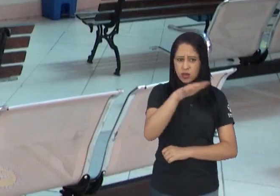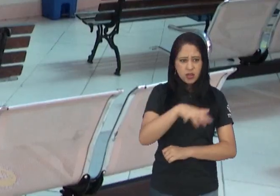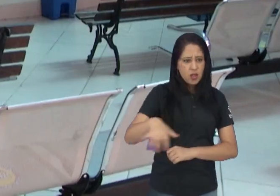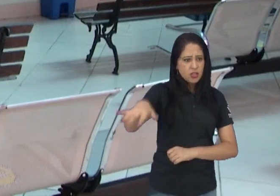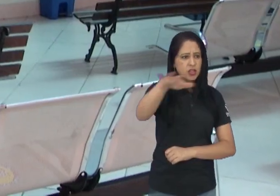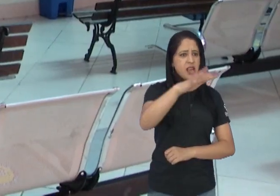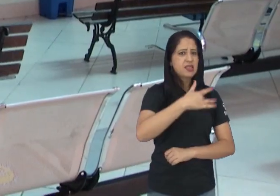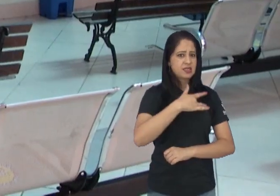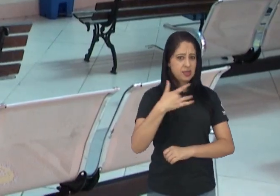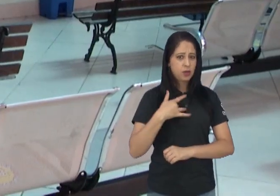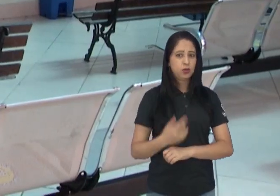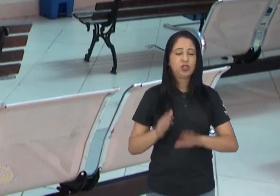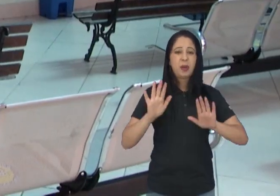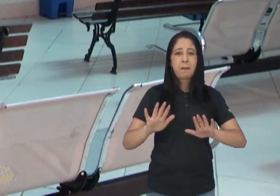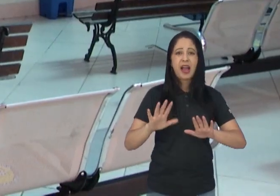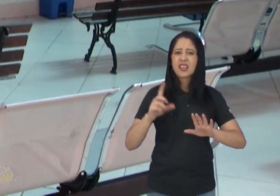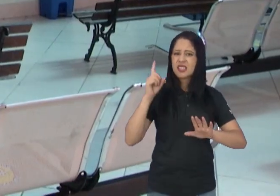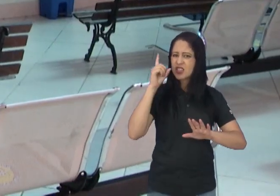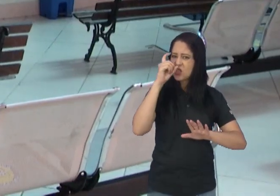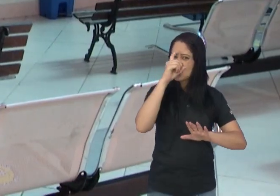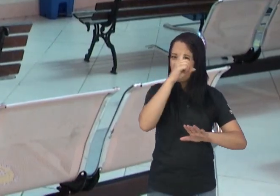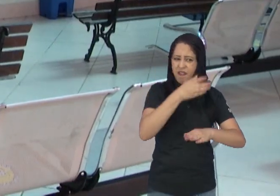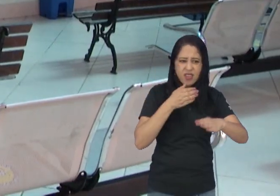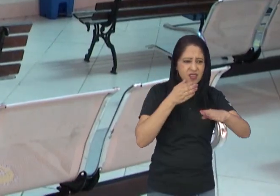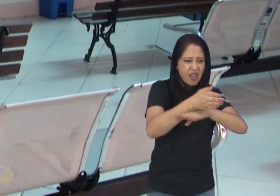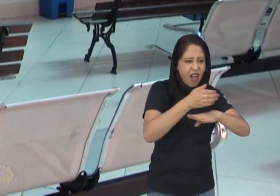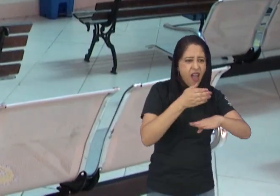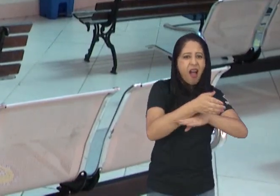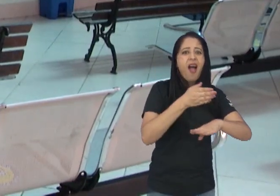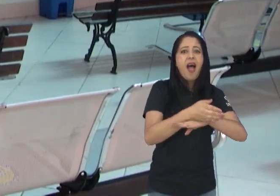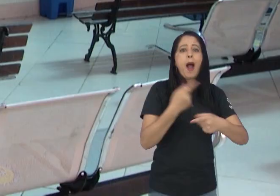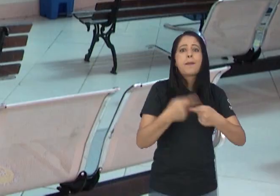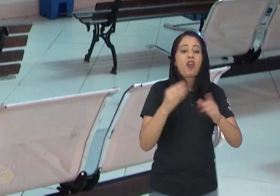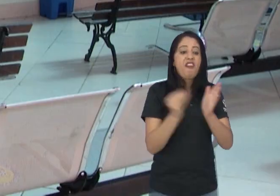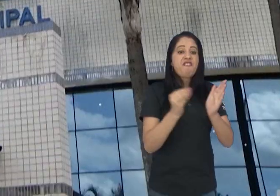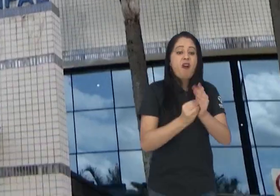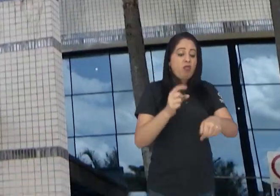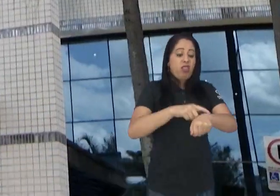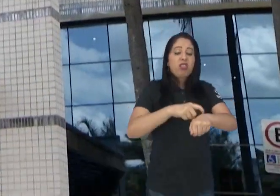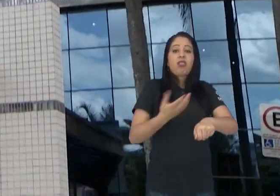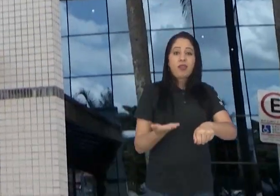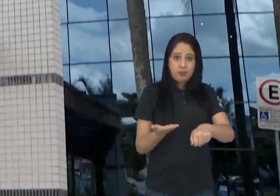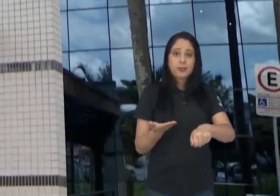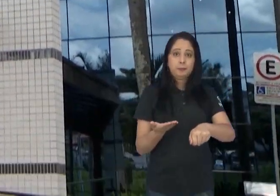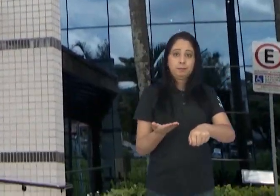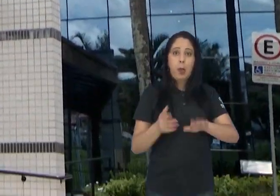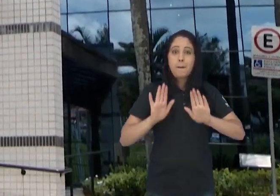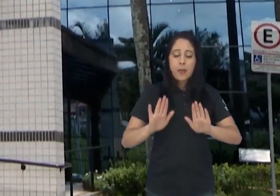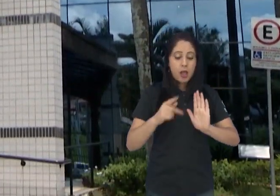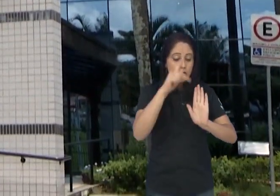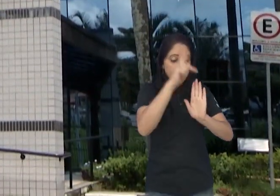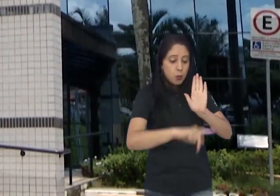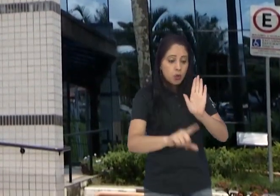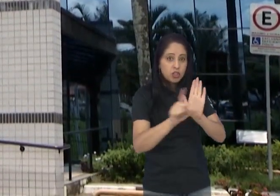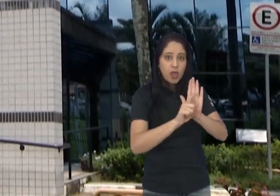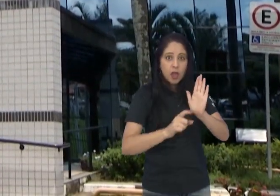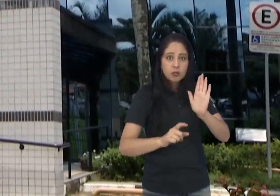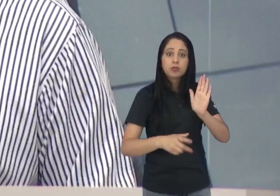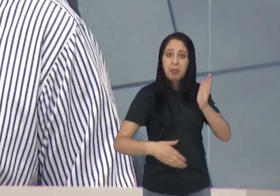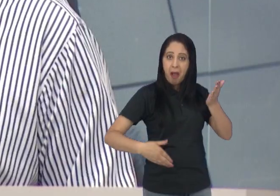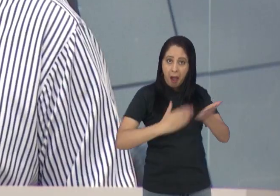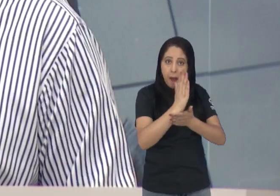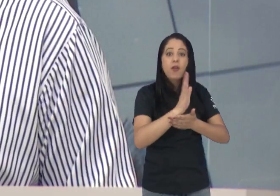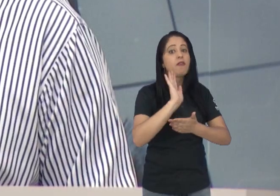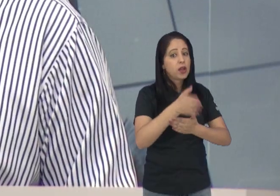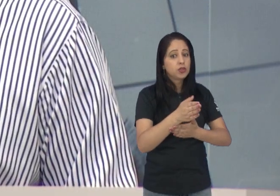mas muita gente tem dificuldade de usar esse serviço por falta de tempo. Mas um projeto, aprovado na Câmara,